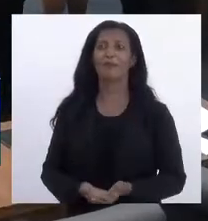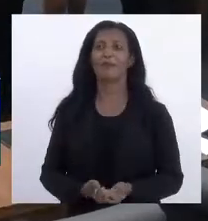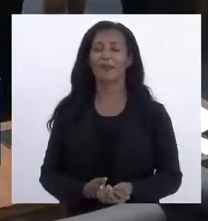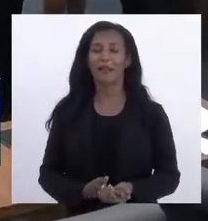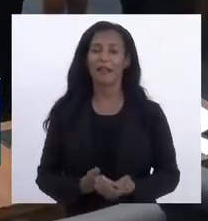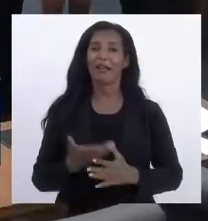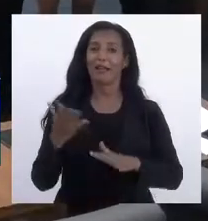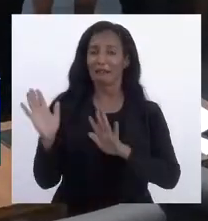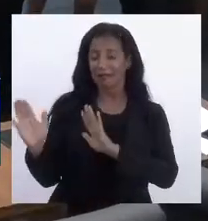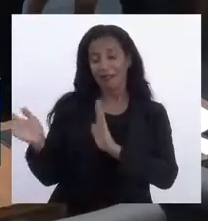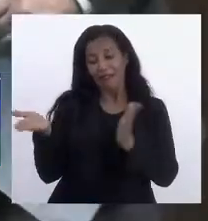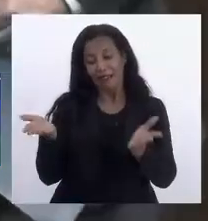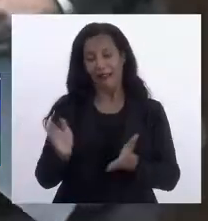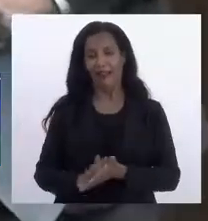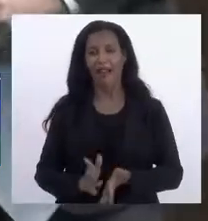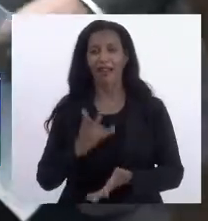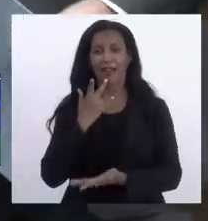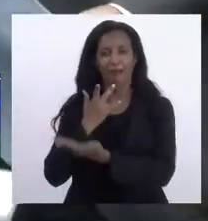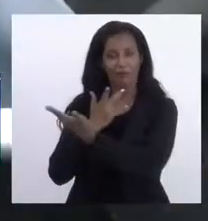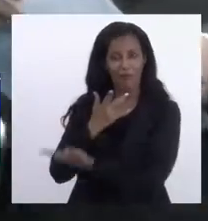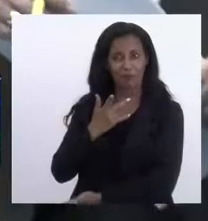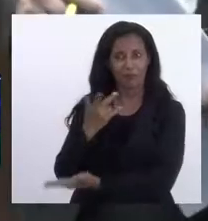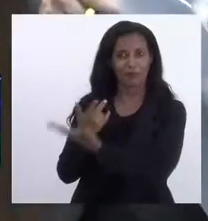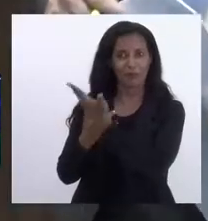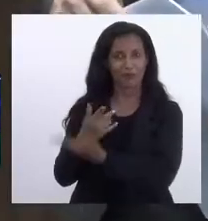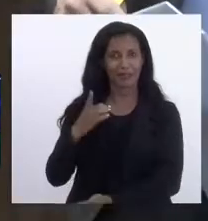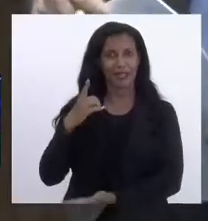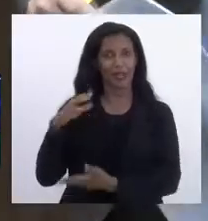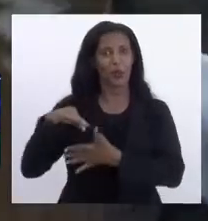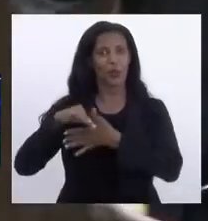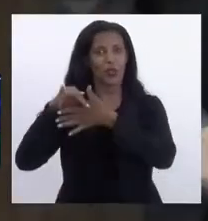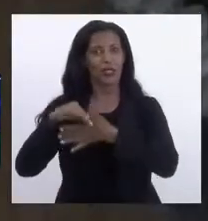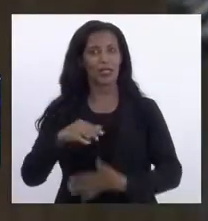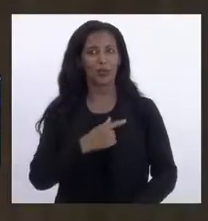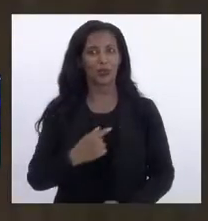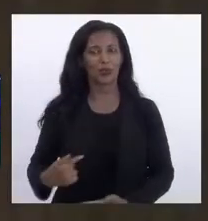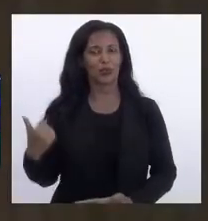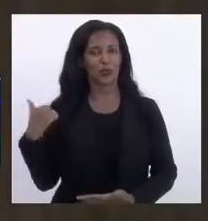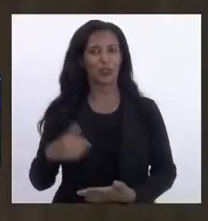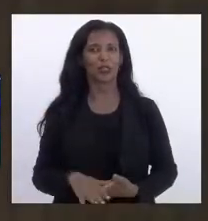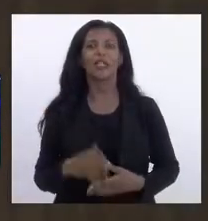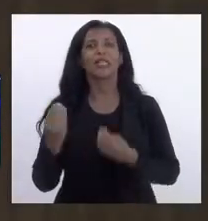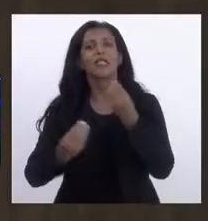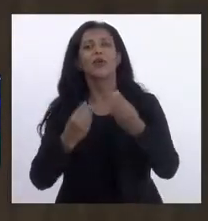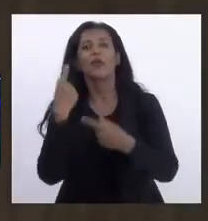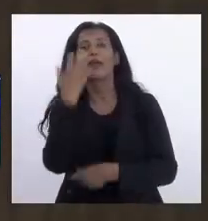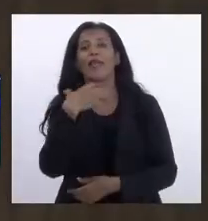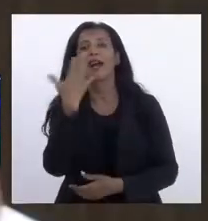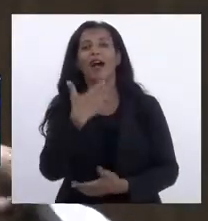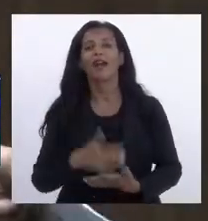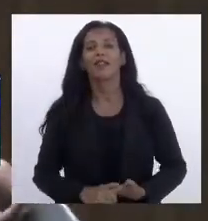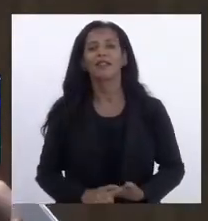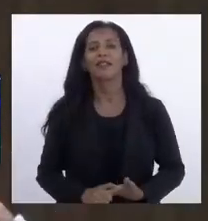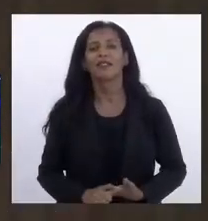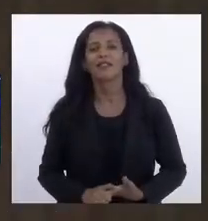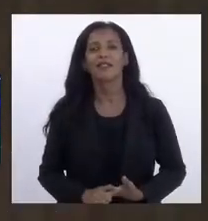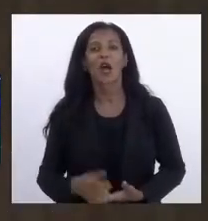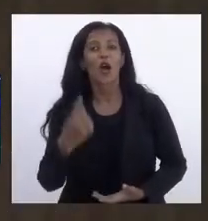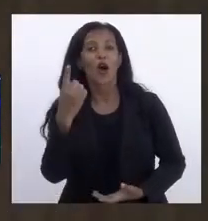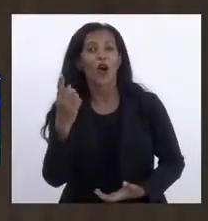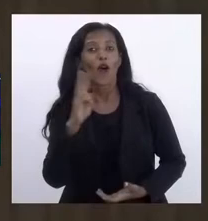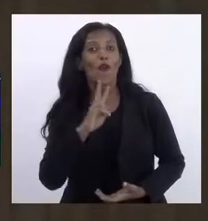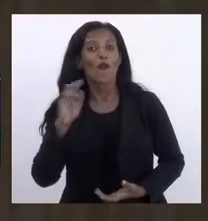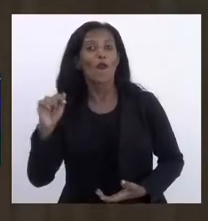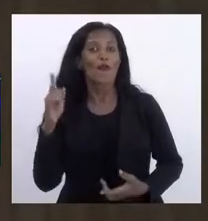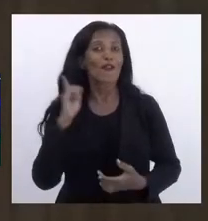o conto contado aqui pelo excelentíssimo líder do governo. Então, como é que é o hino lá? Uma vez Flamengo. Aí